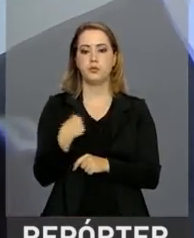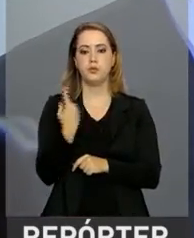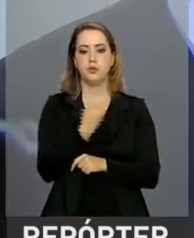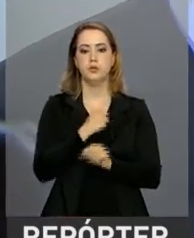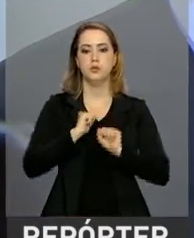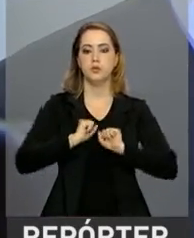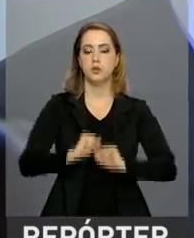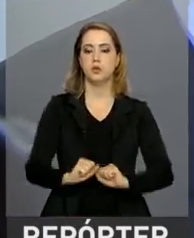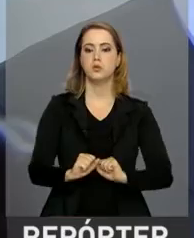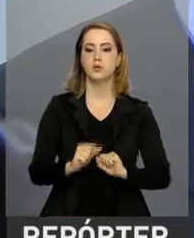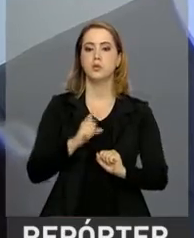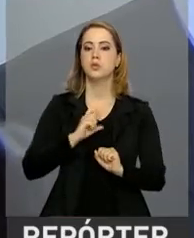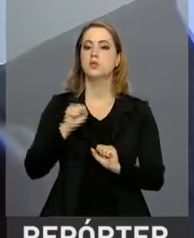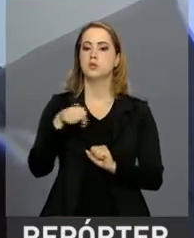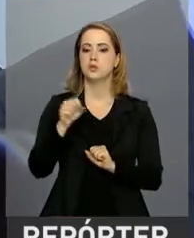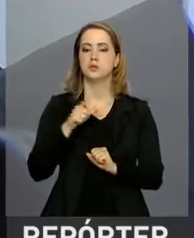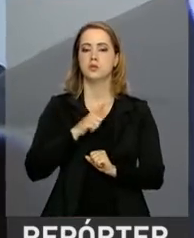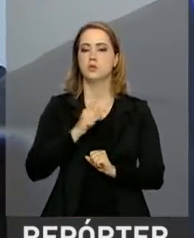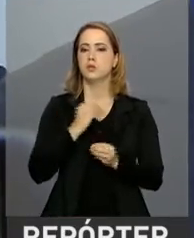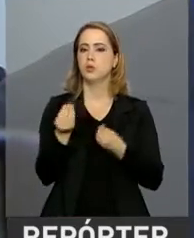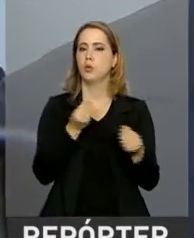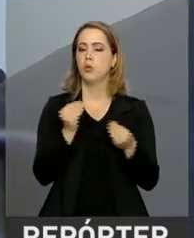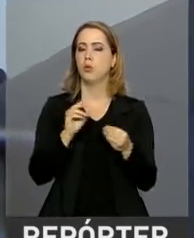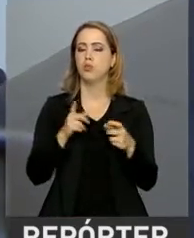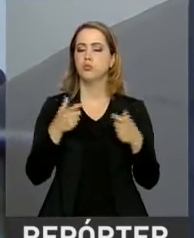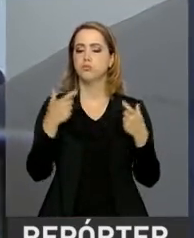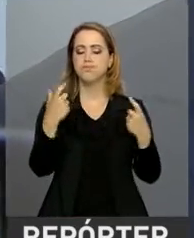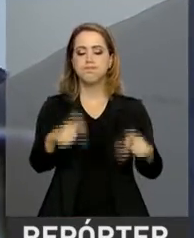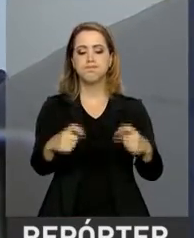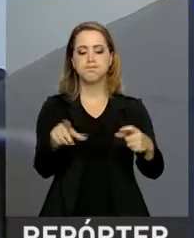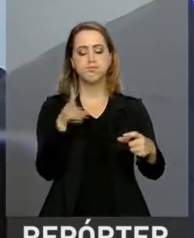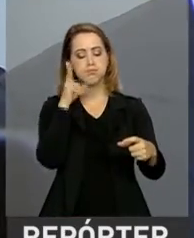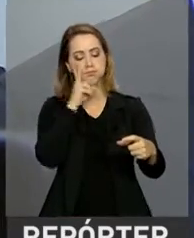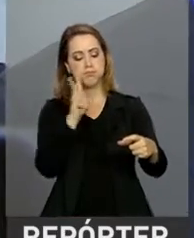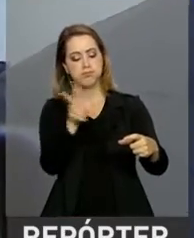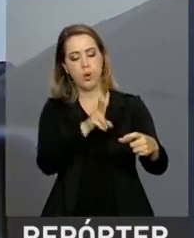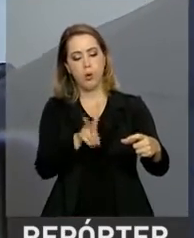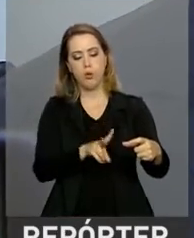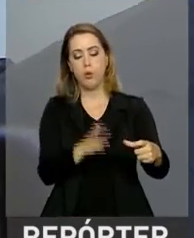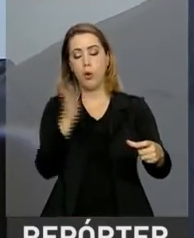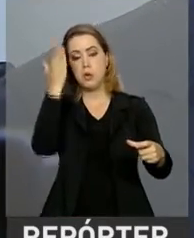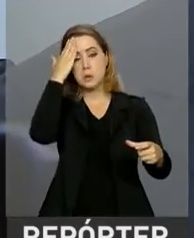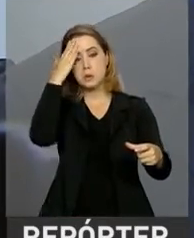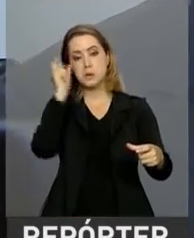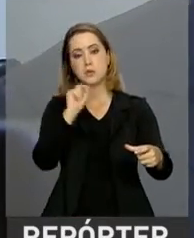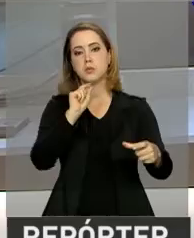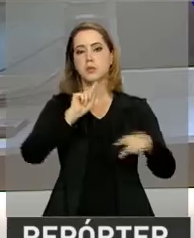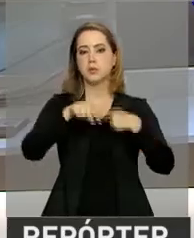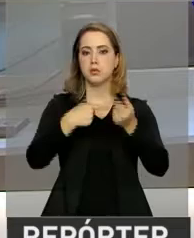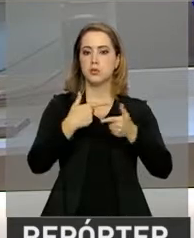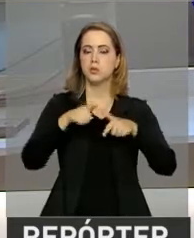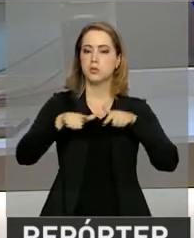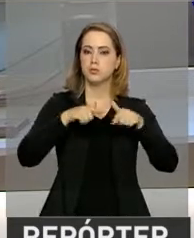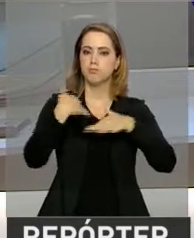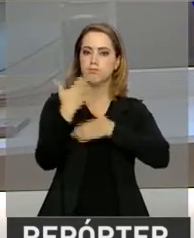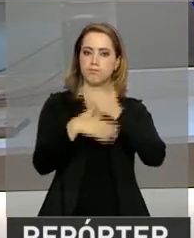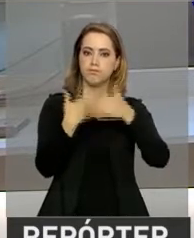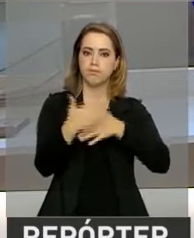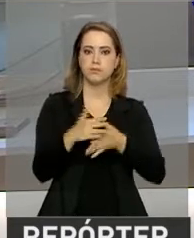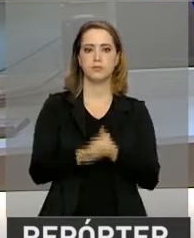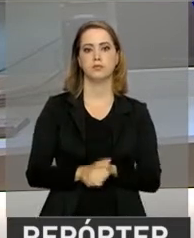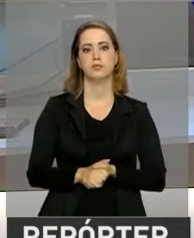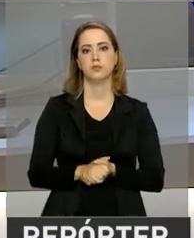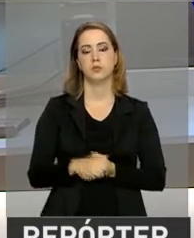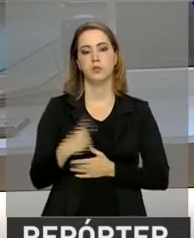possamos aí sim ter uma avaliação do local ea partir disso desenvolver o que for necessário e assim